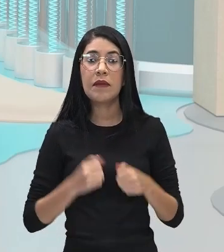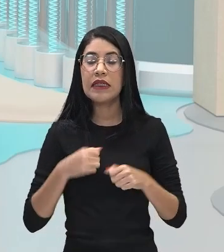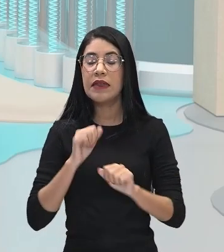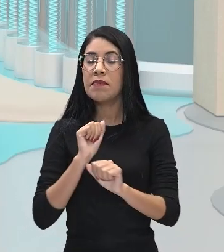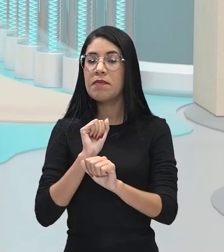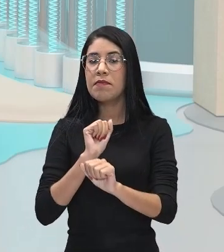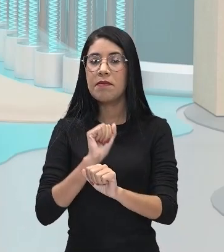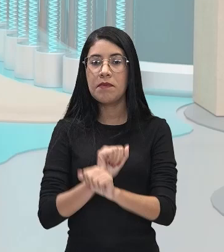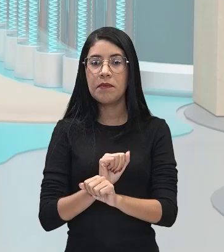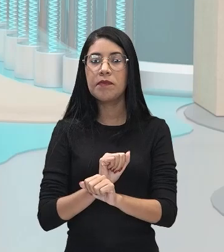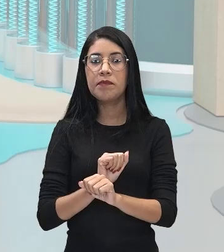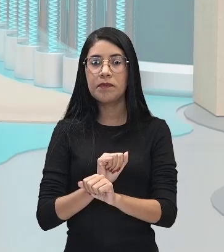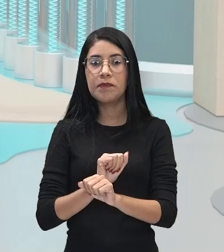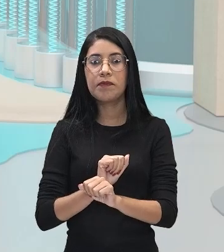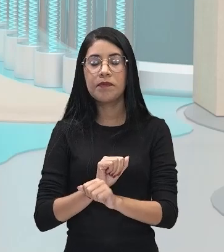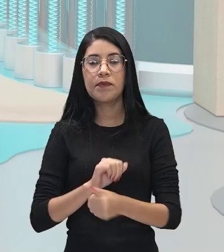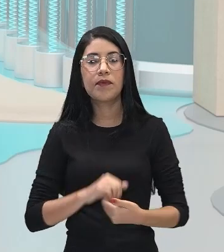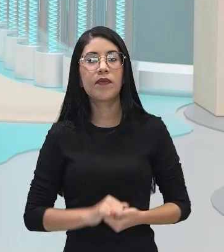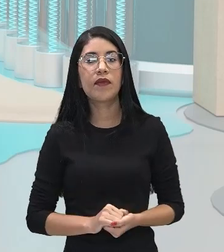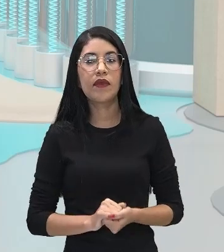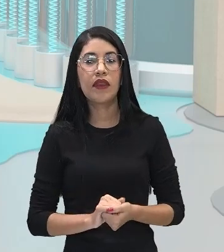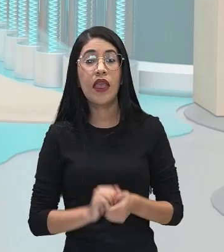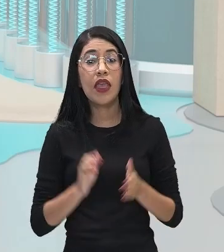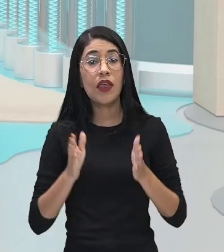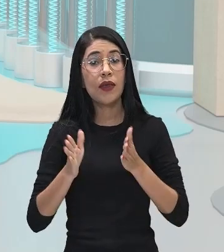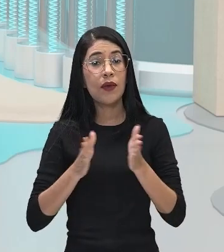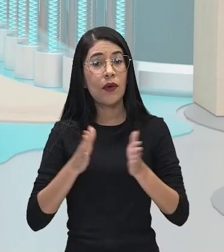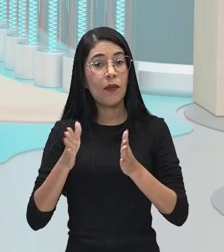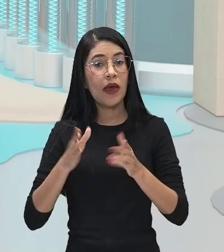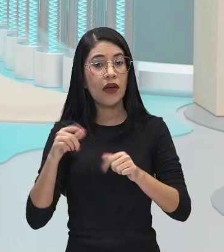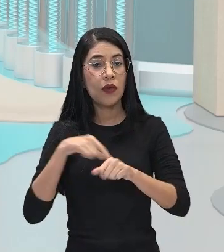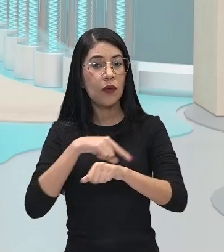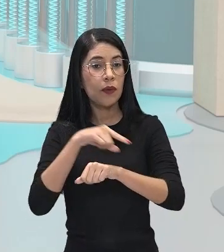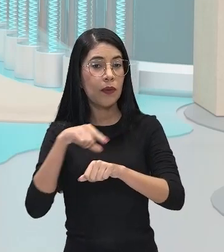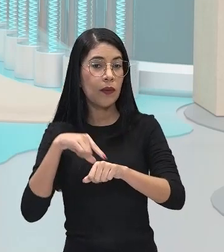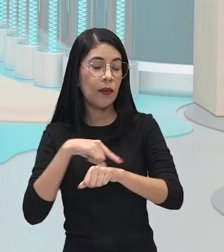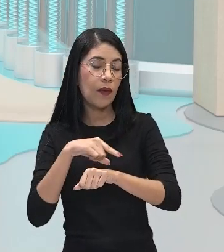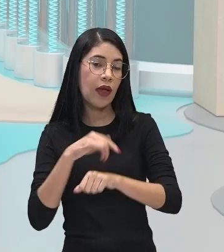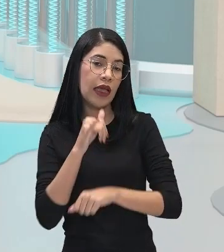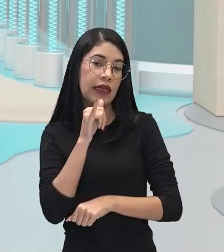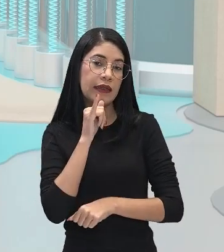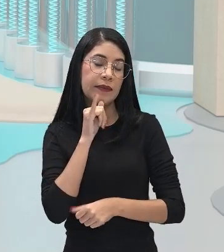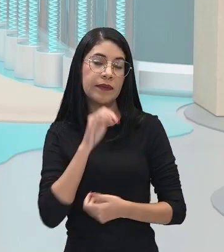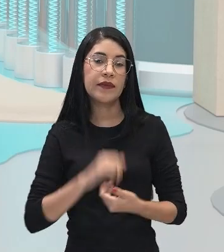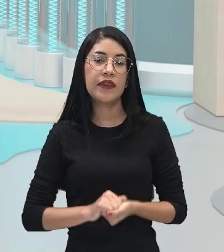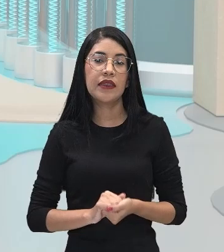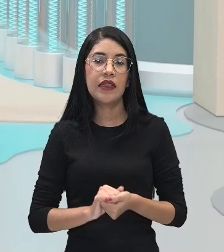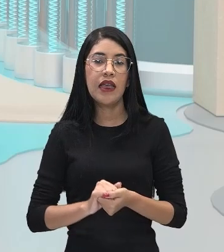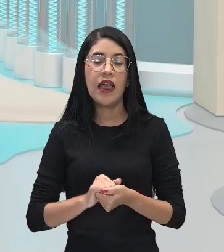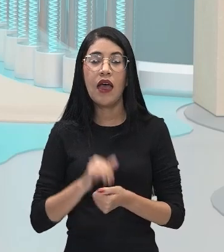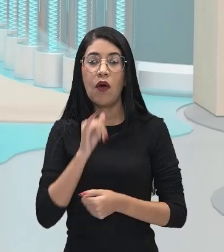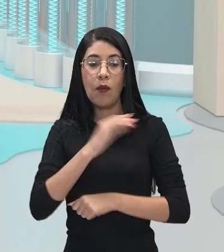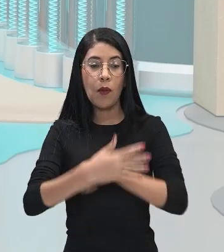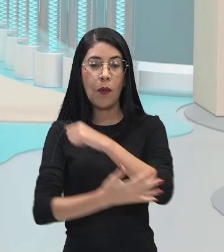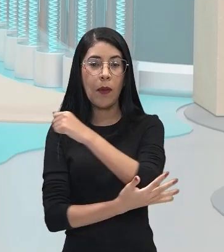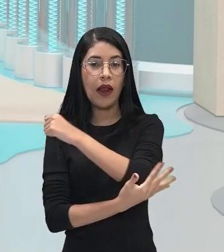seja, parado, e a duração desse esforço, por exemplo, você vai alongar aqui o seu